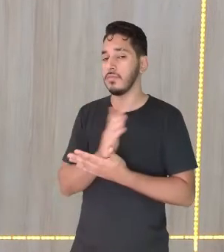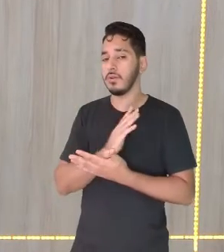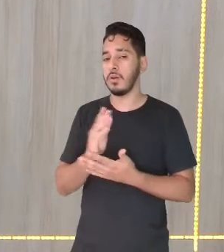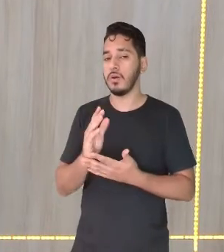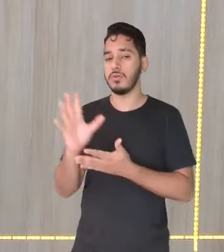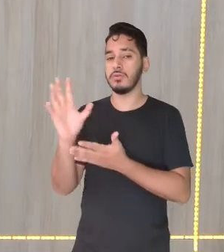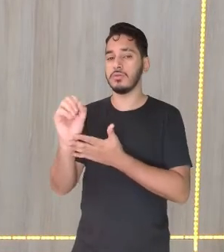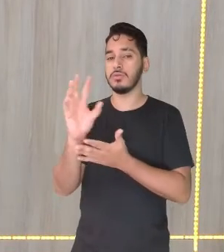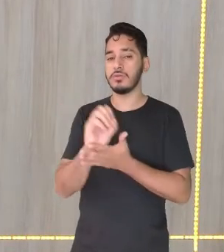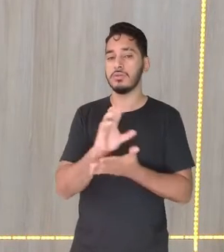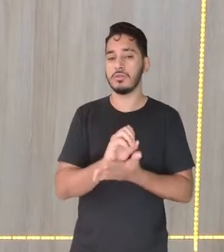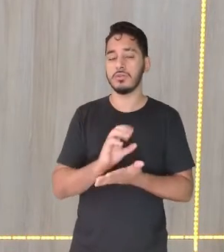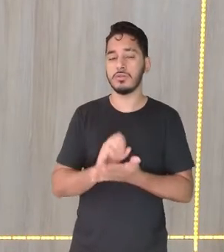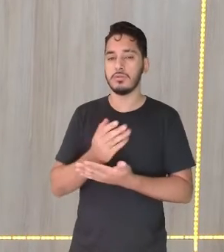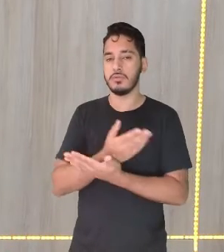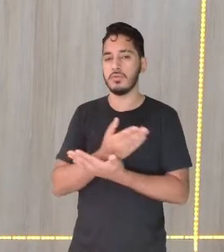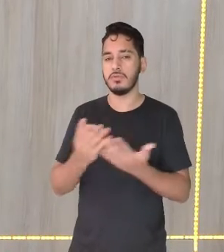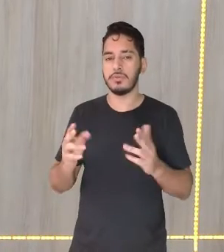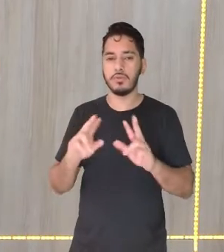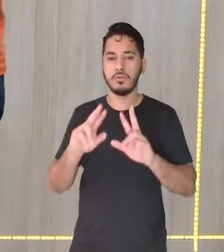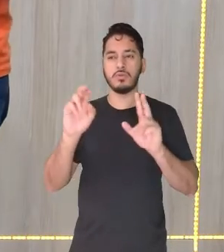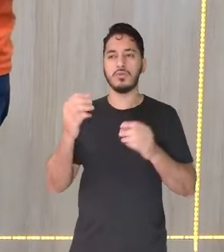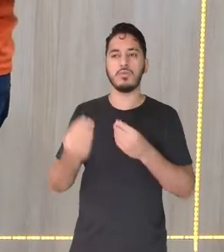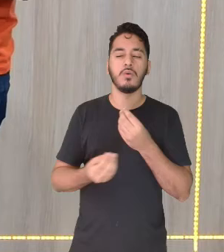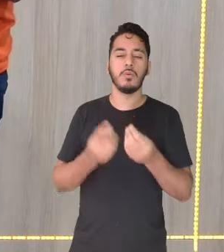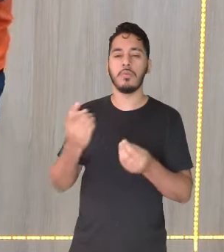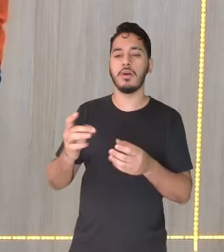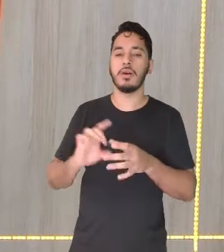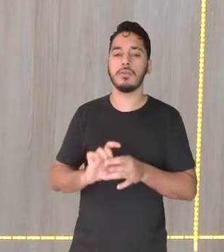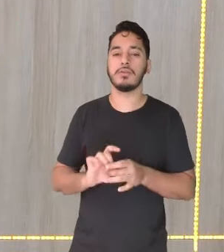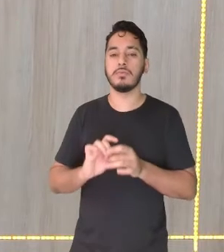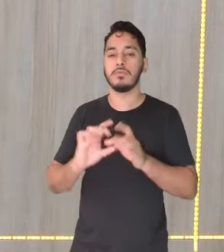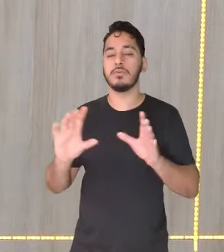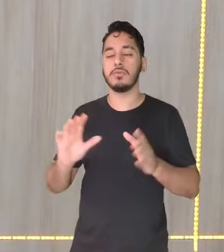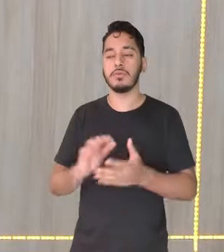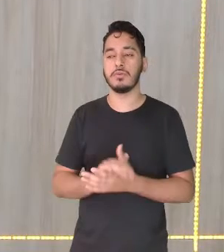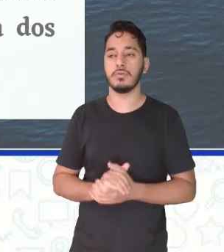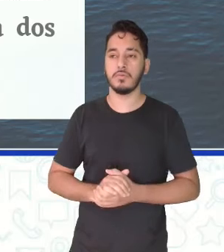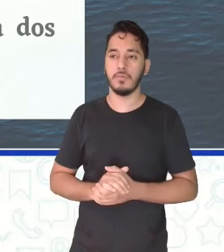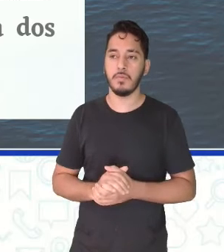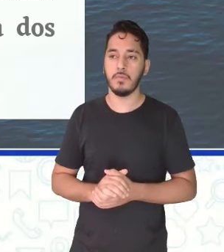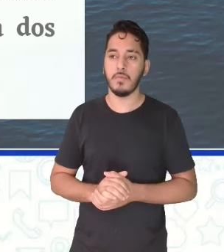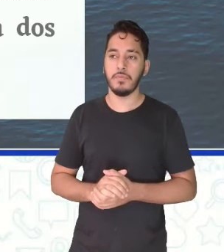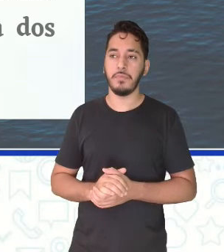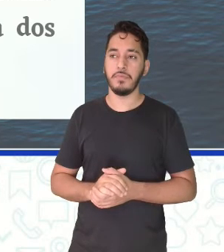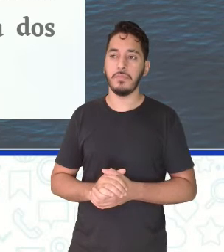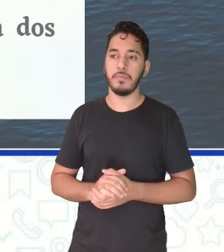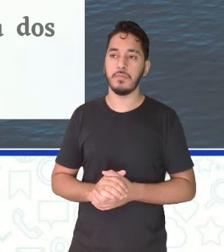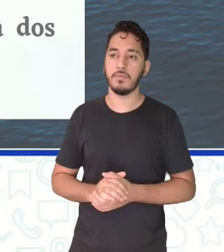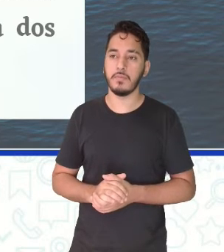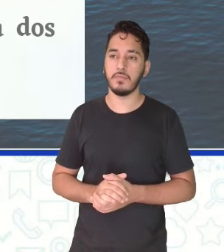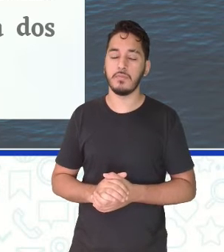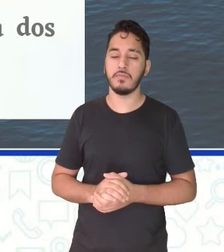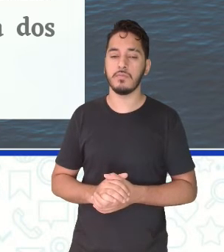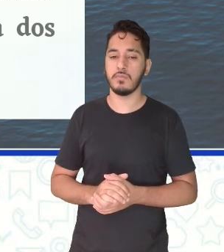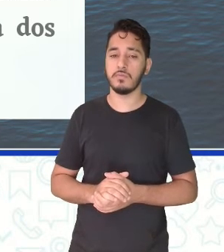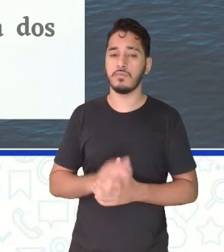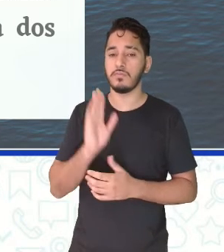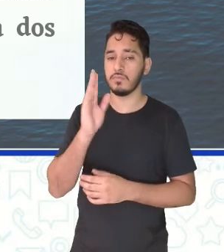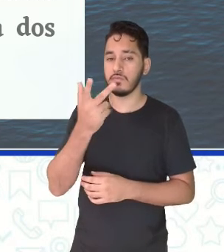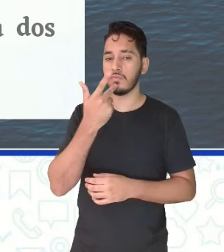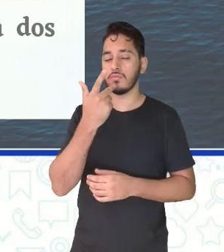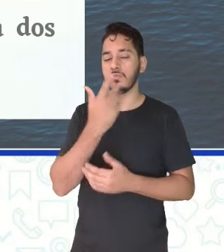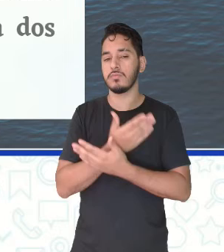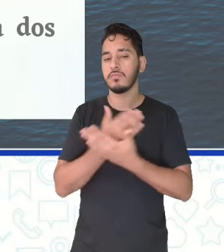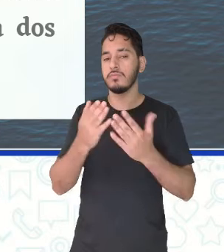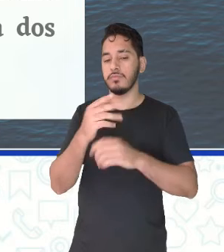dados que eu trouxe para vocês sobre a rede e a disponibilidade hídrica no Brasil. Bom, como eu falei para vocês, o